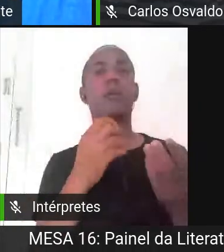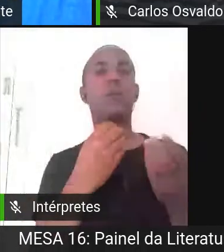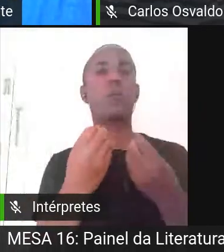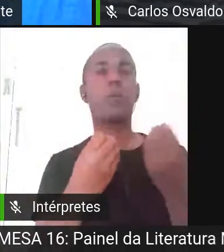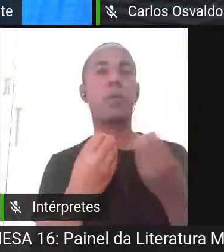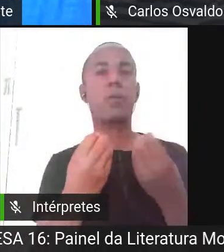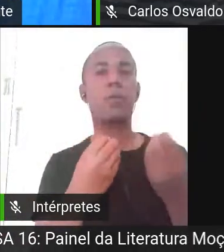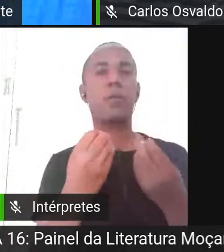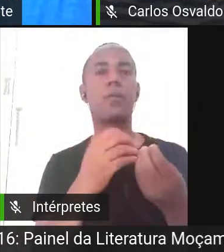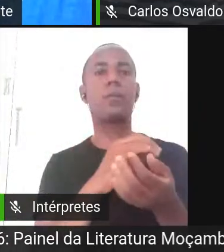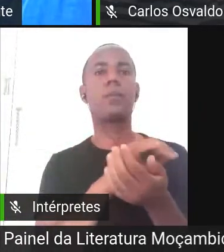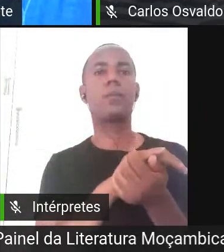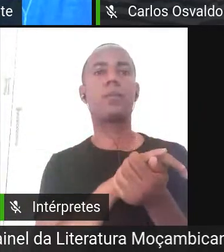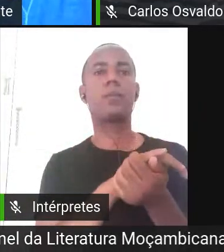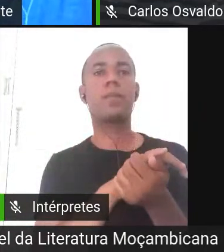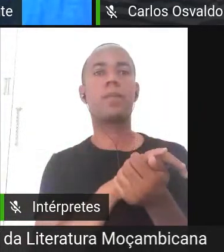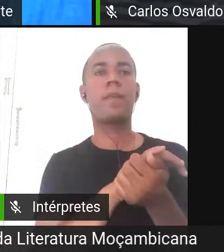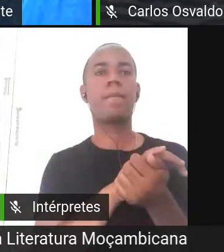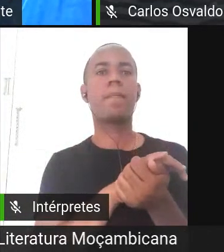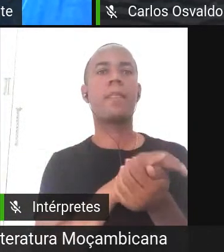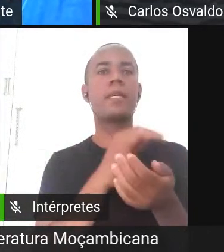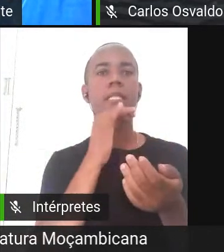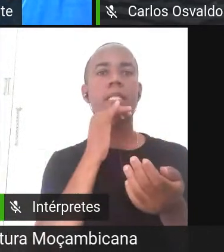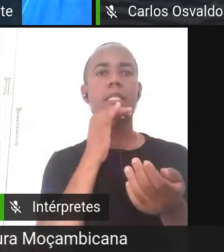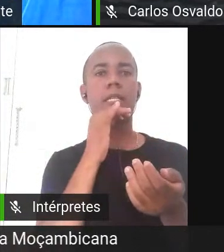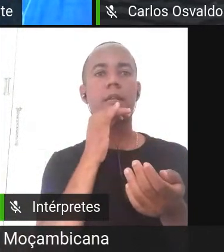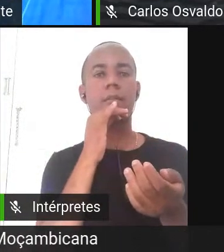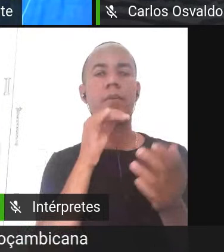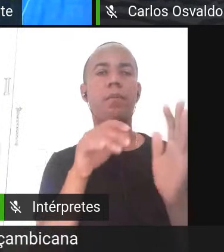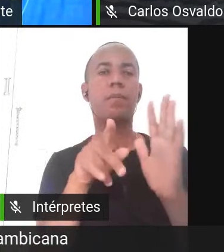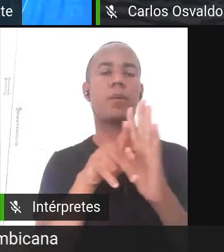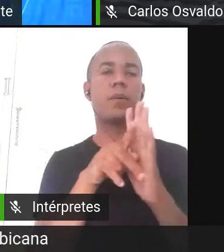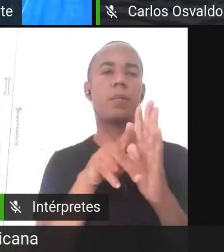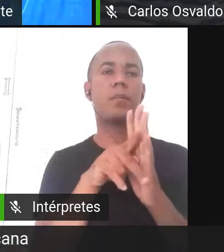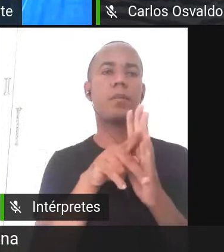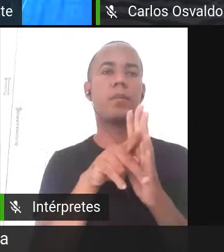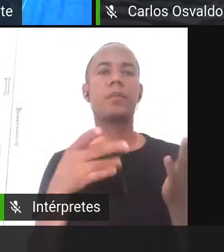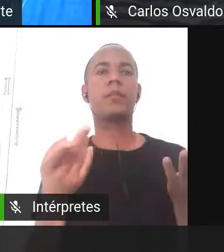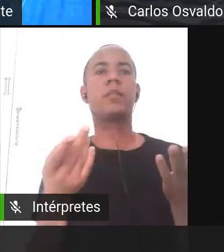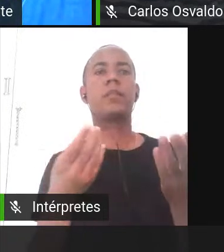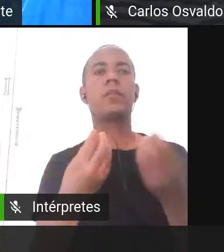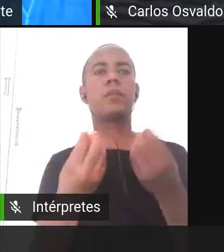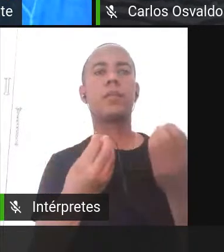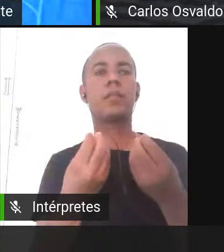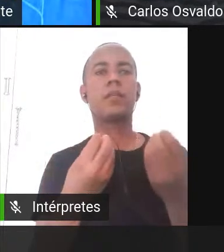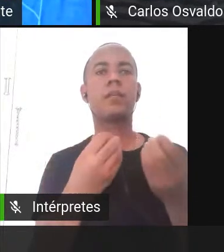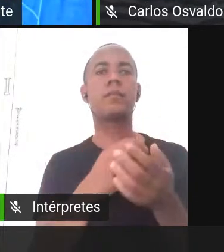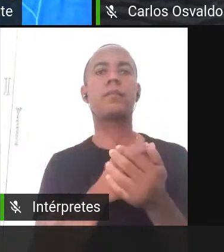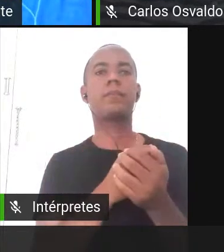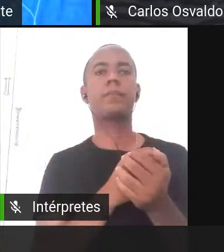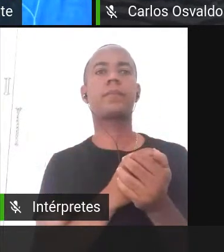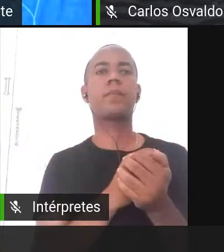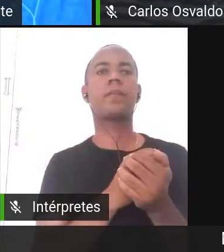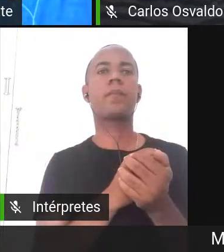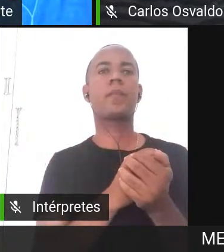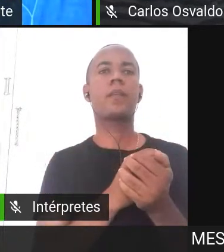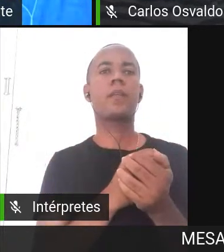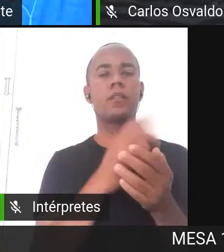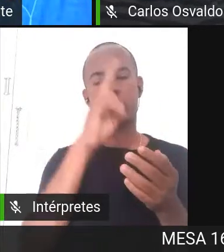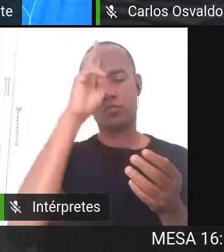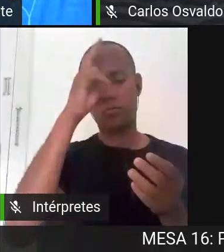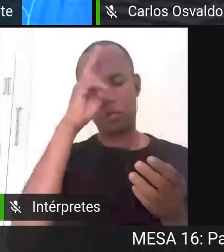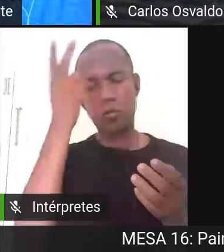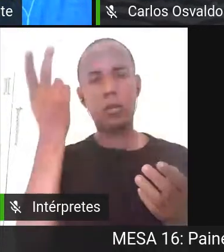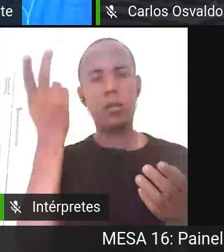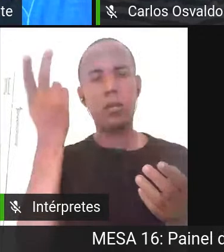muito jovens, a nossa literatura ainda é muito jovem, mas ela já tem uma história. Ela já tem uma história, sim, senhor. O que